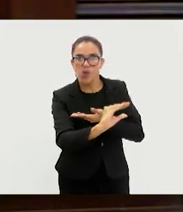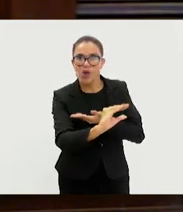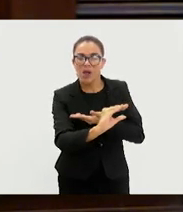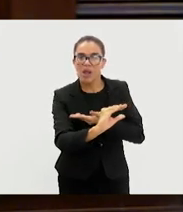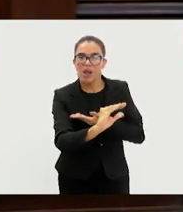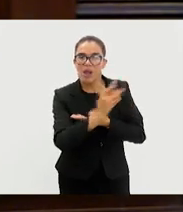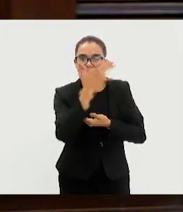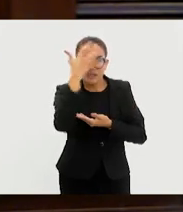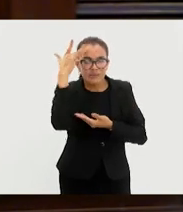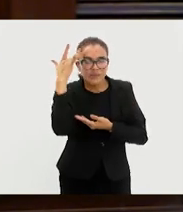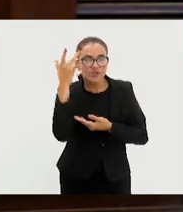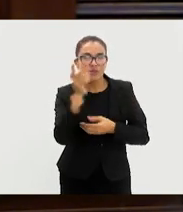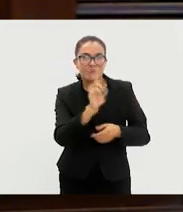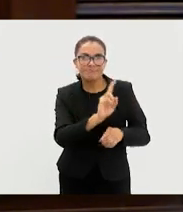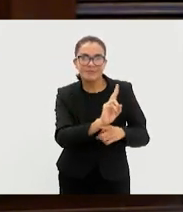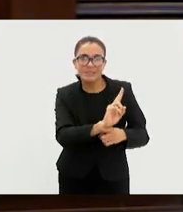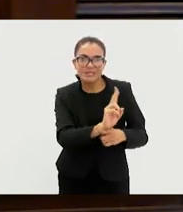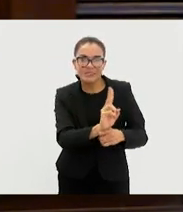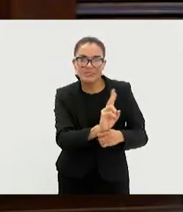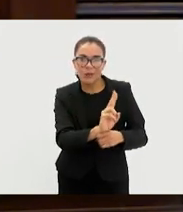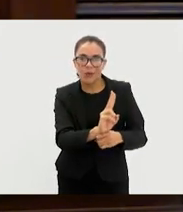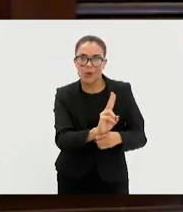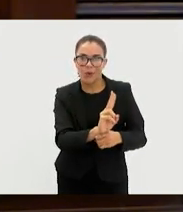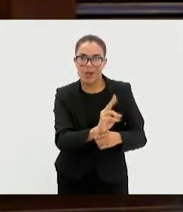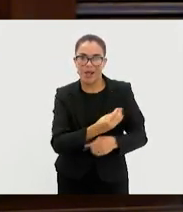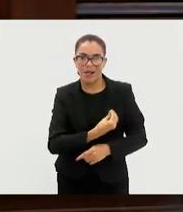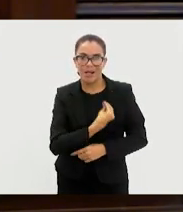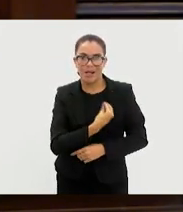agentes civis do segurança presente?